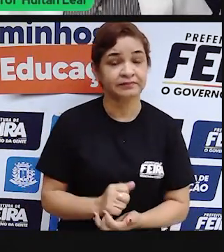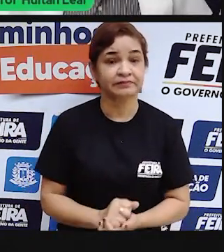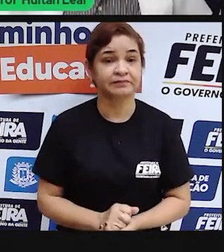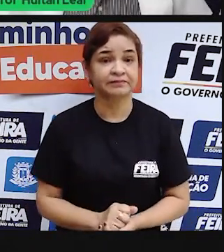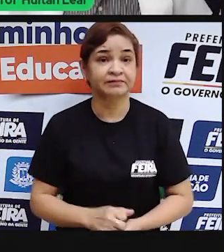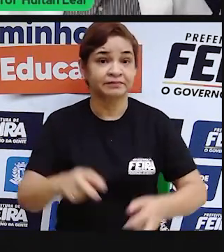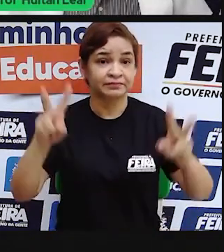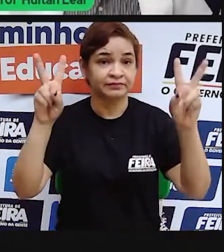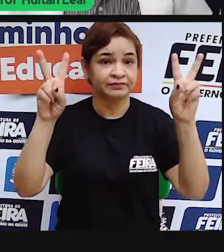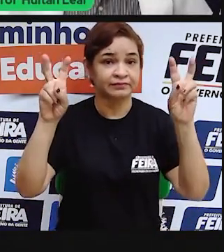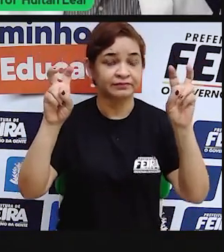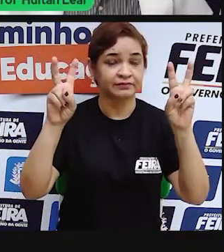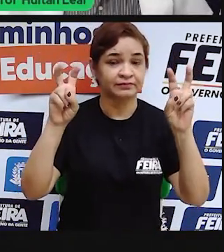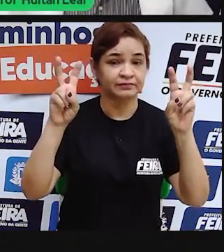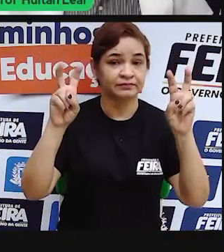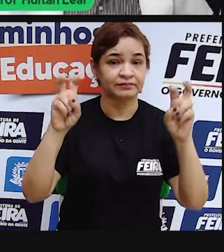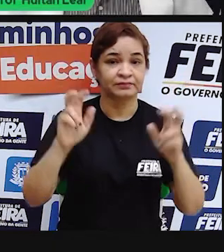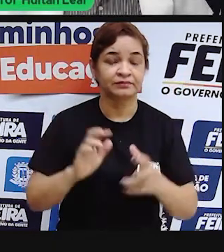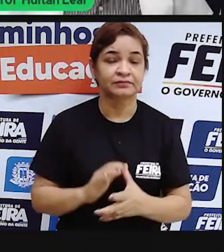tratar de um tema